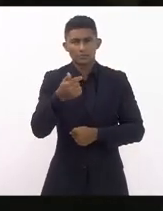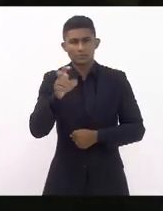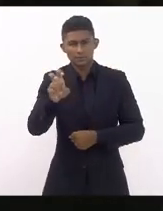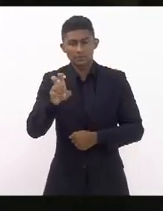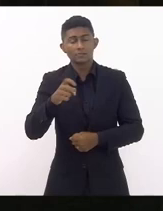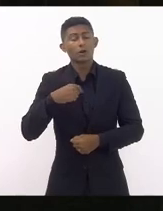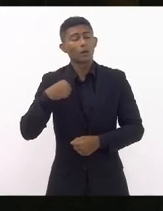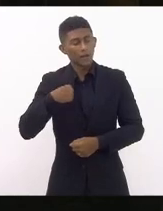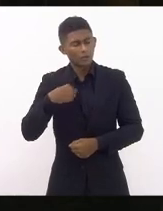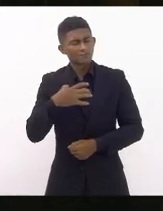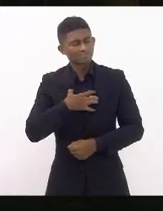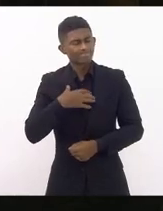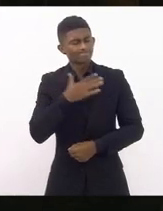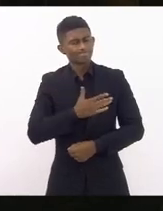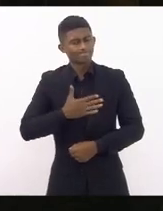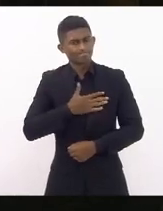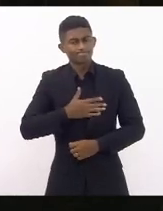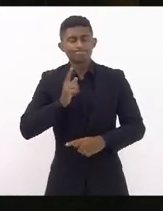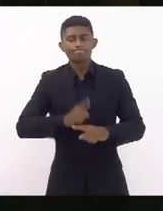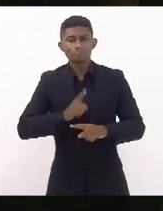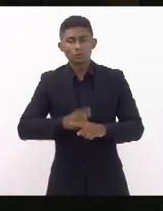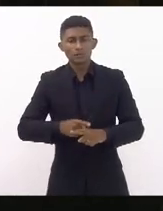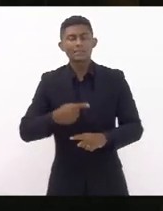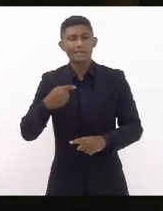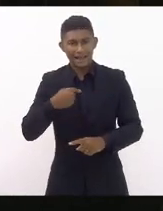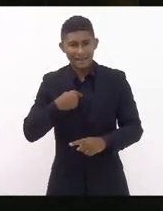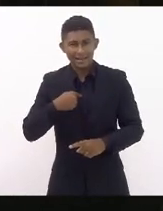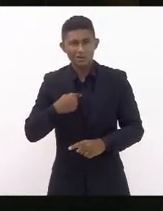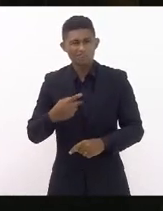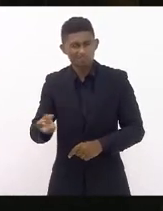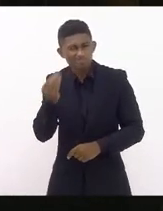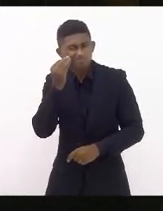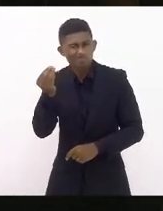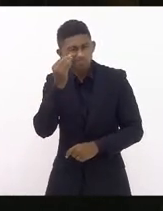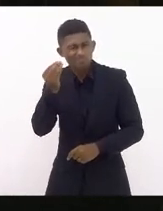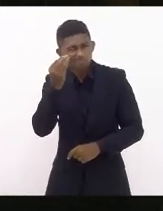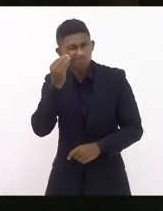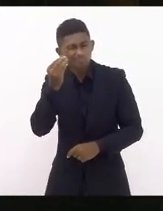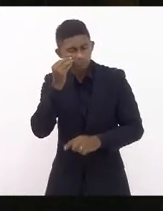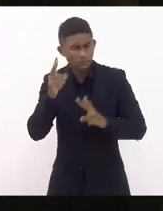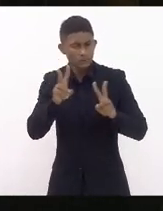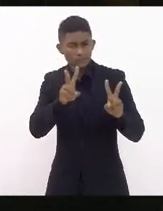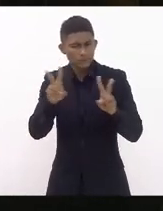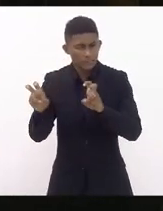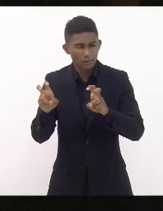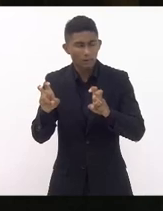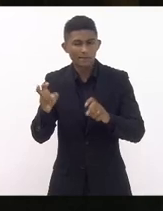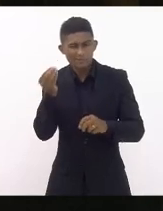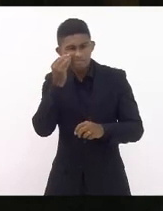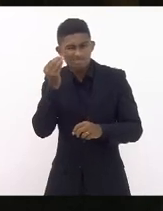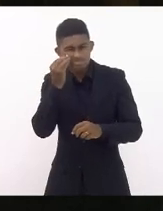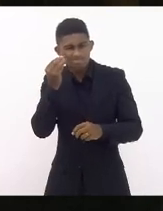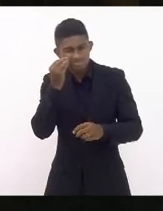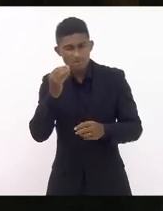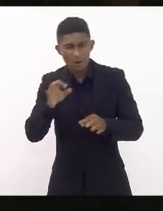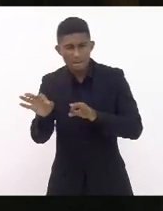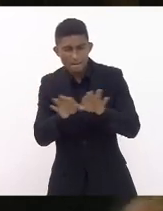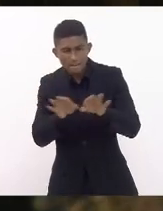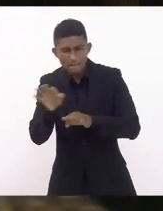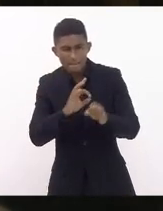ter antecipado, em ter sido pioneiro no levantamento dessa questão de combate à